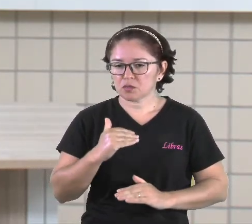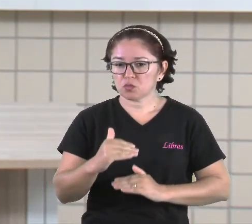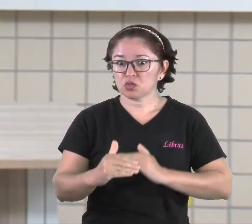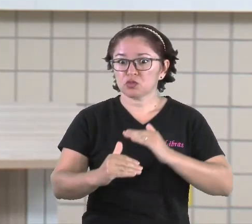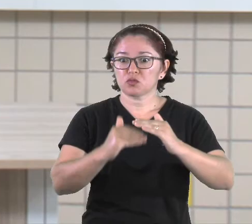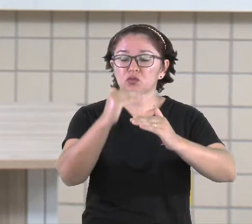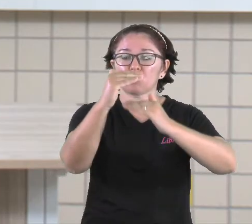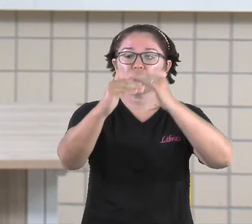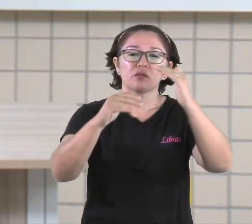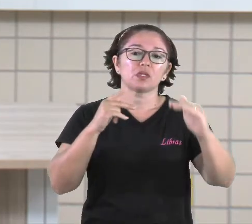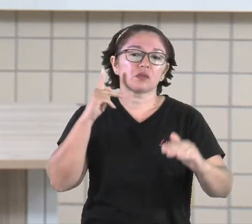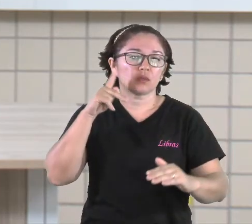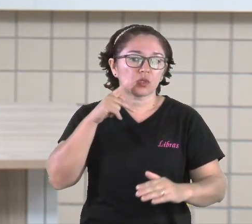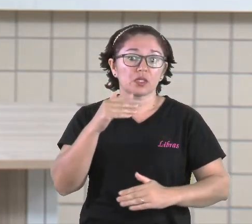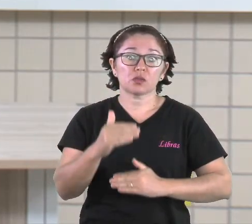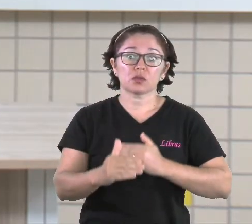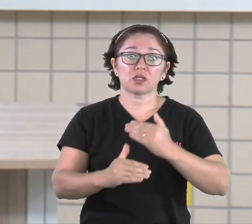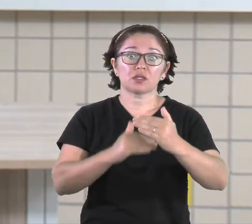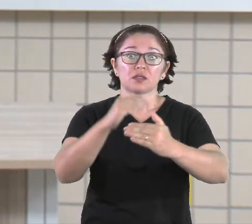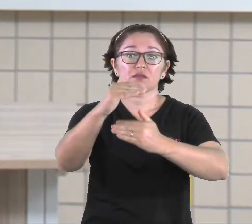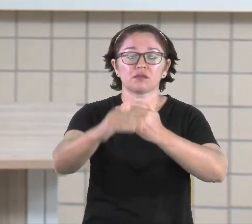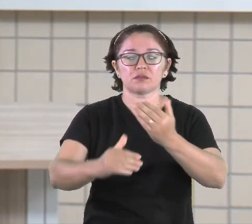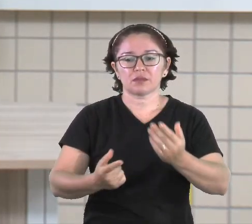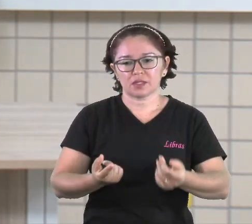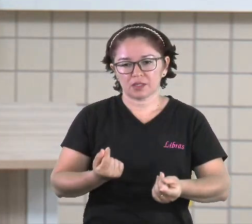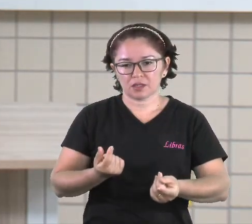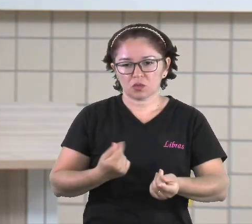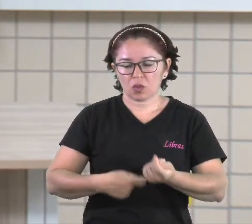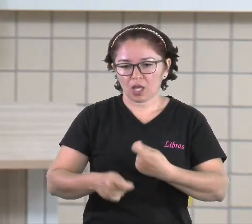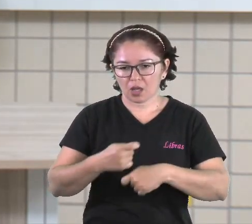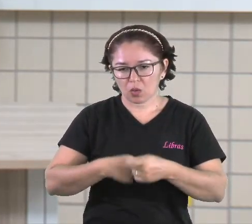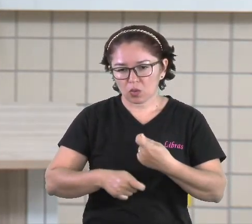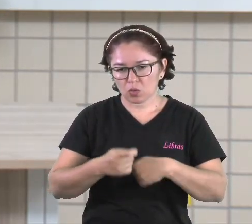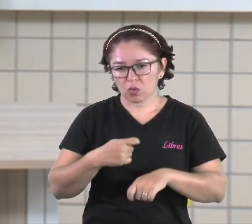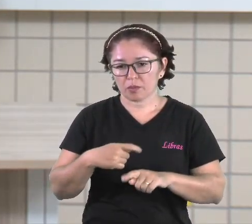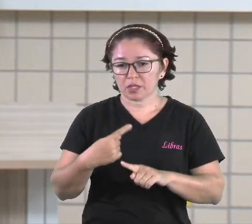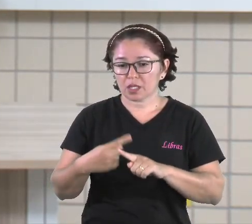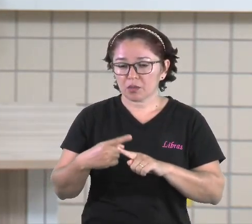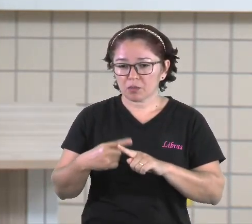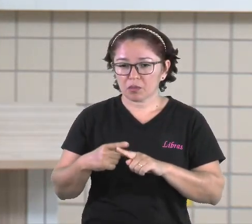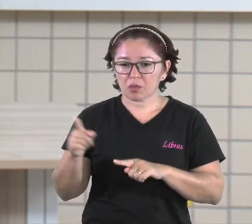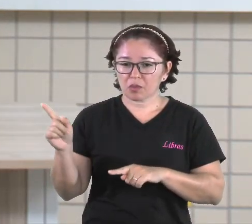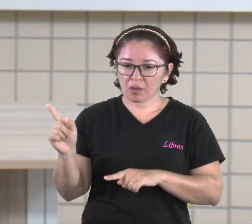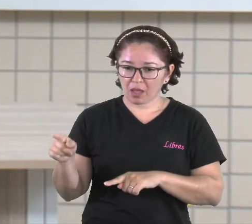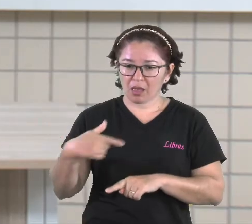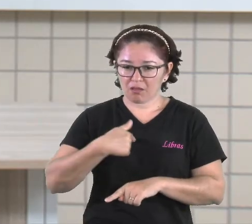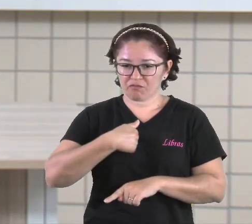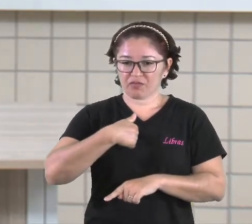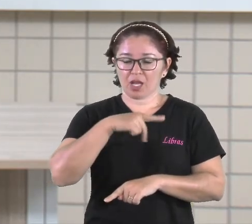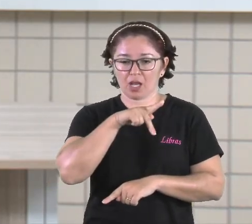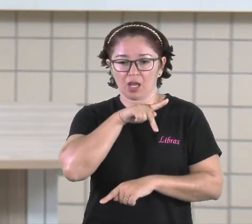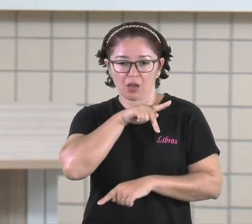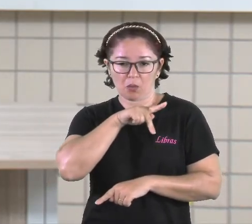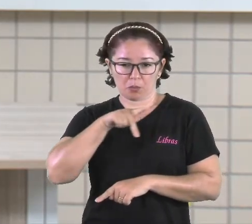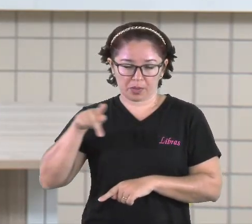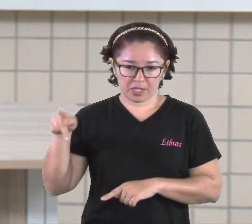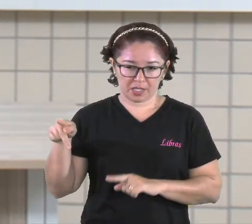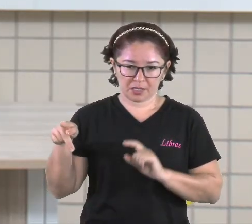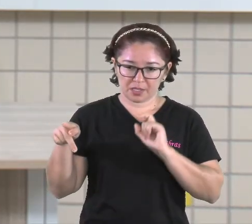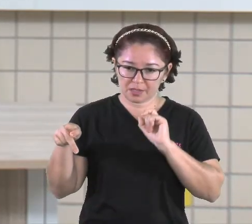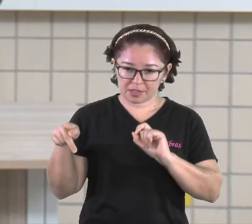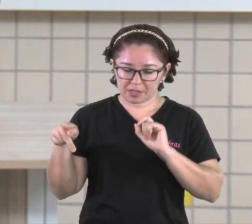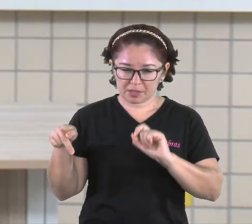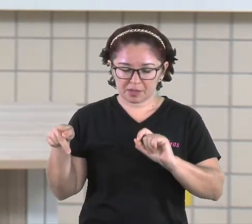desenvolvimento econômico do nosso país, já que foi o presidente que trouxe e encarou para si esse